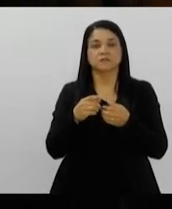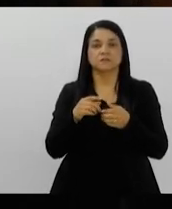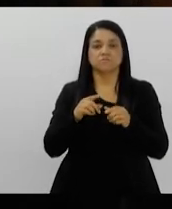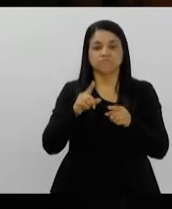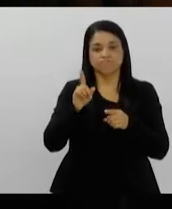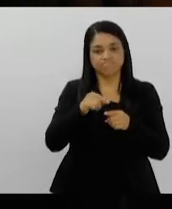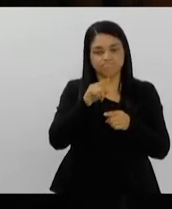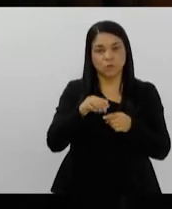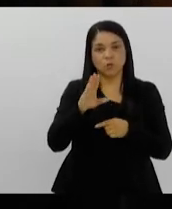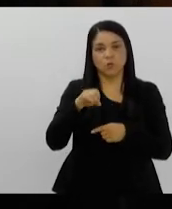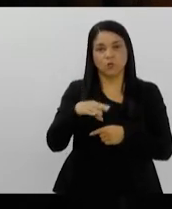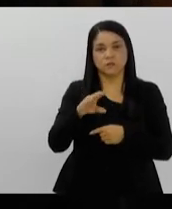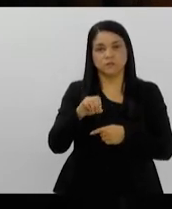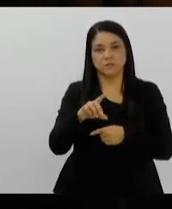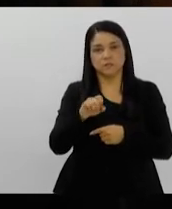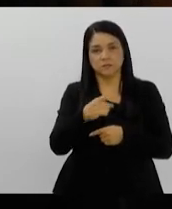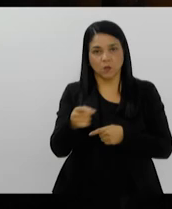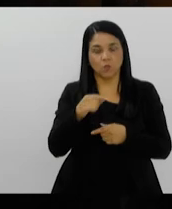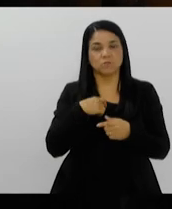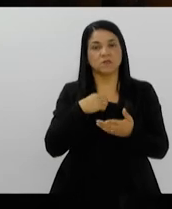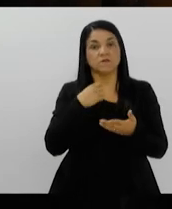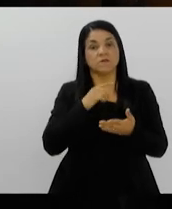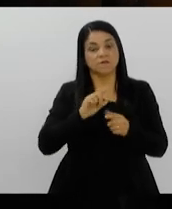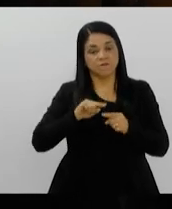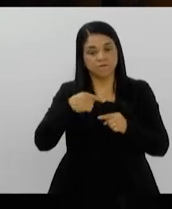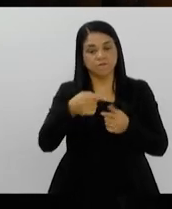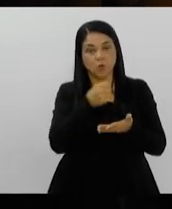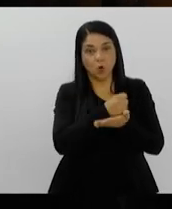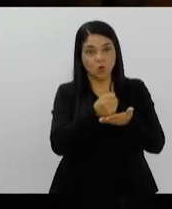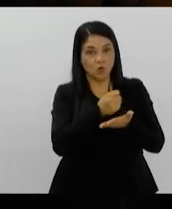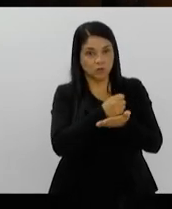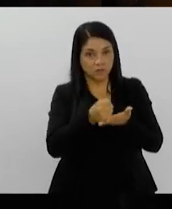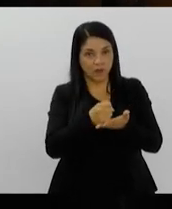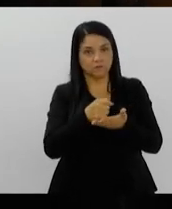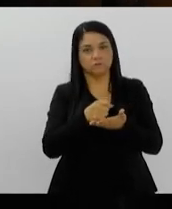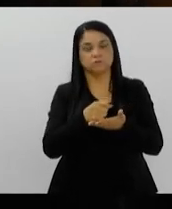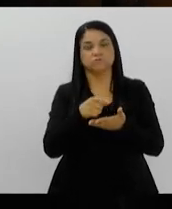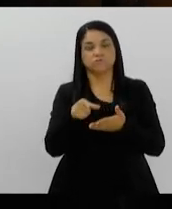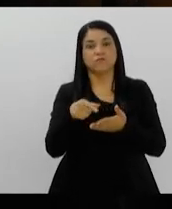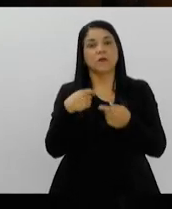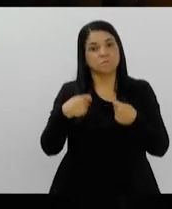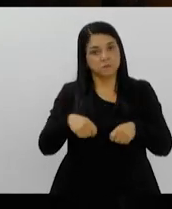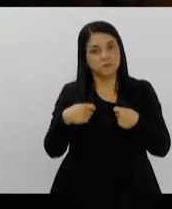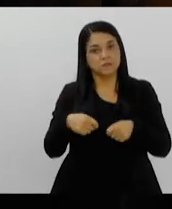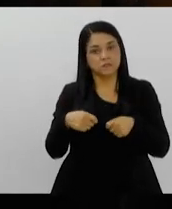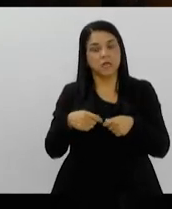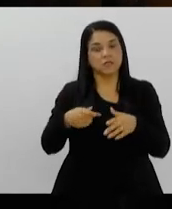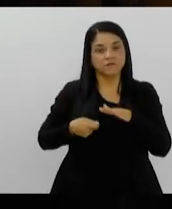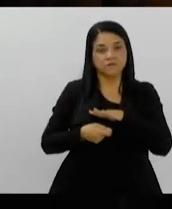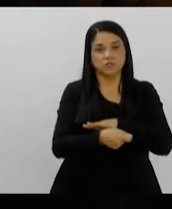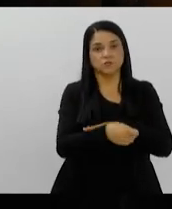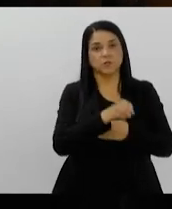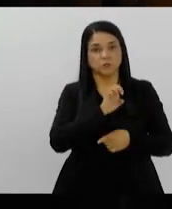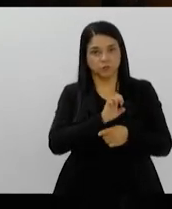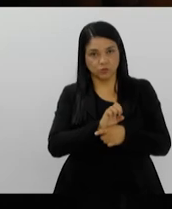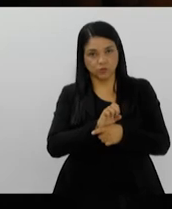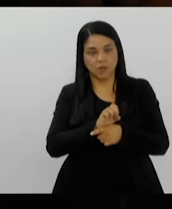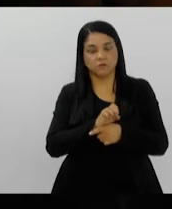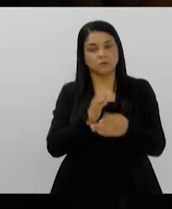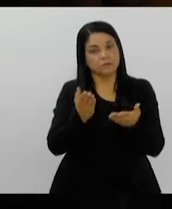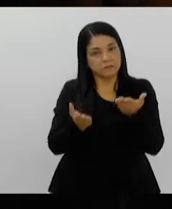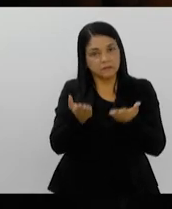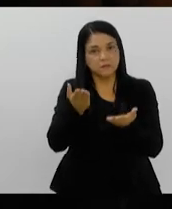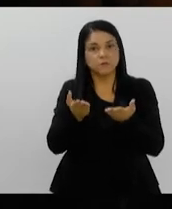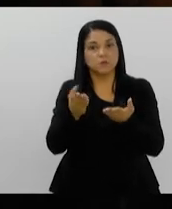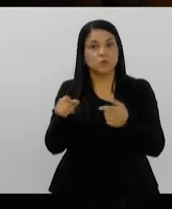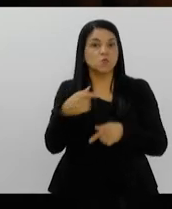ser uma contratação de serviço. Isso vai requerer aporte do Estado em investimentos, em equilíbrio de caixa, e